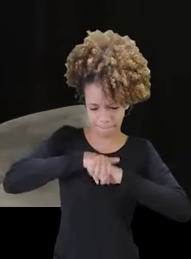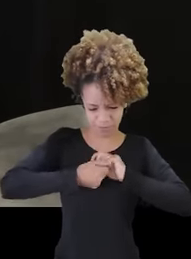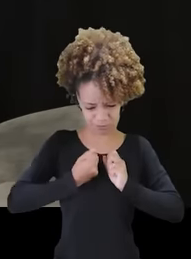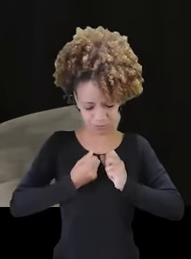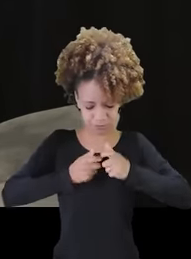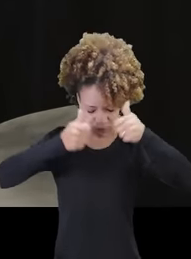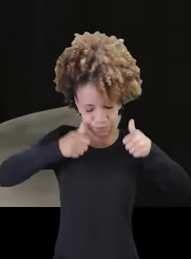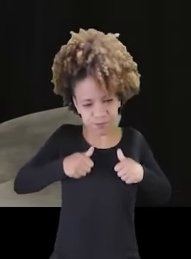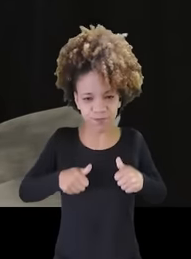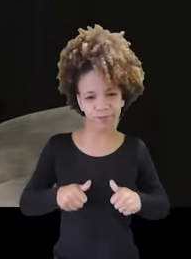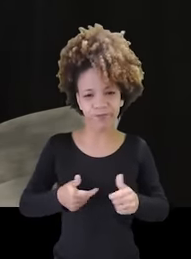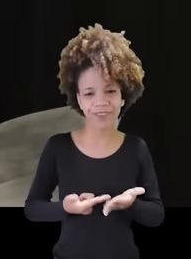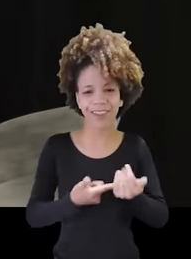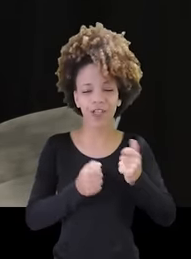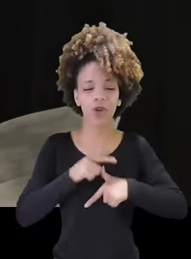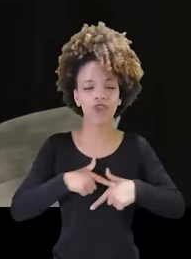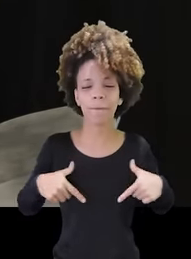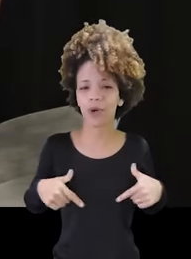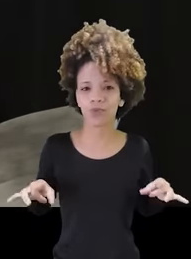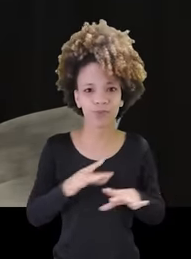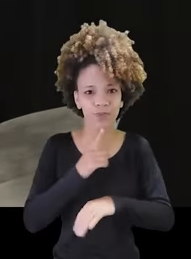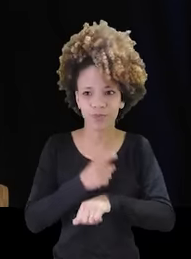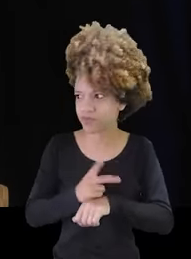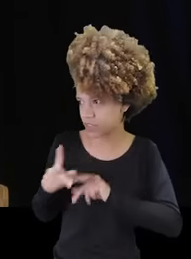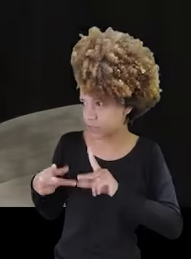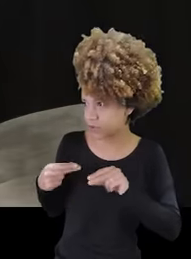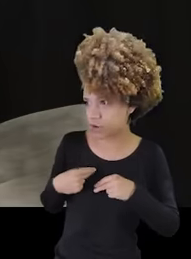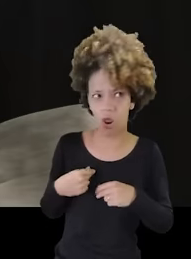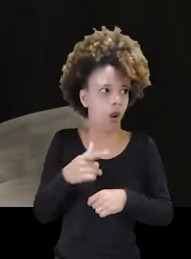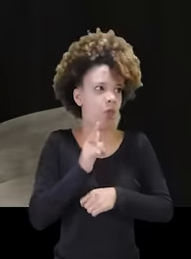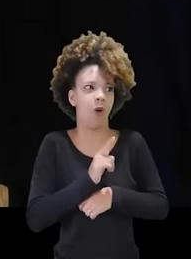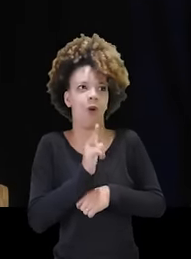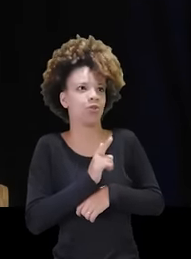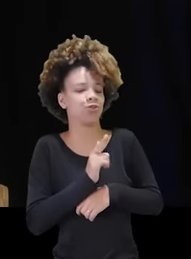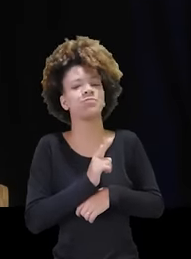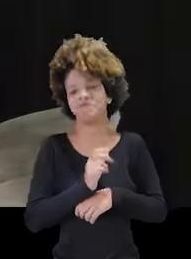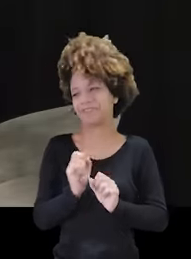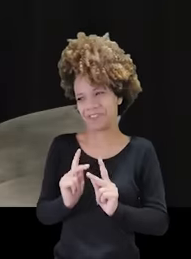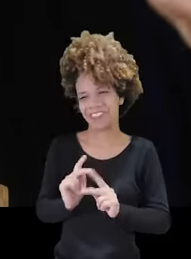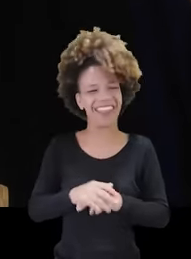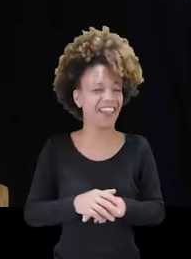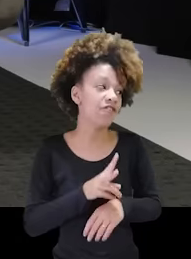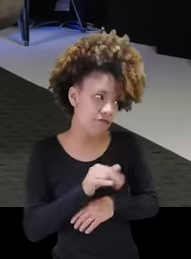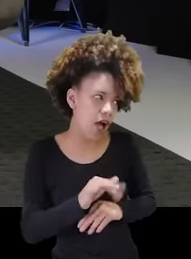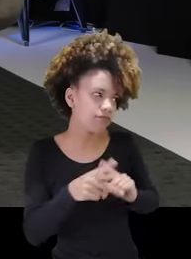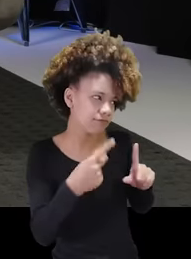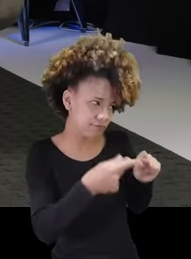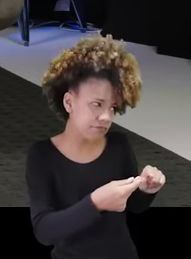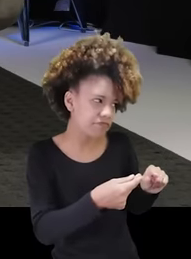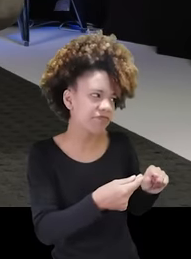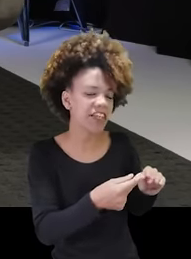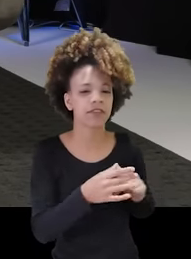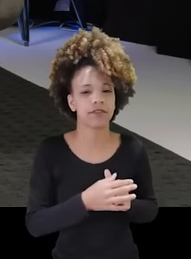camisa você coloca no seu corpo ela tem tecnologia ela desamassa na hora eu vou ganhar você vai galera e eu vou ganhar